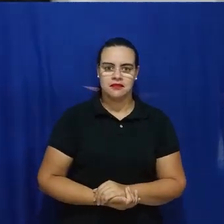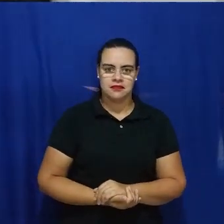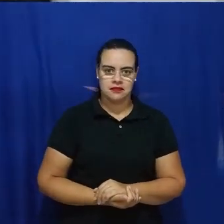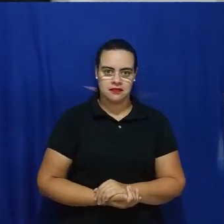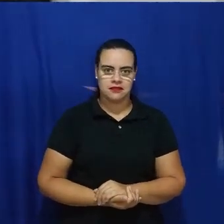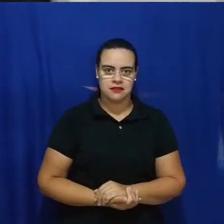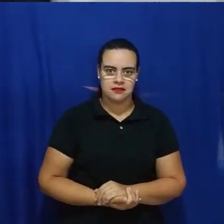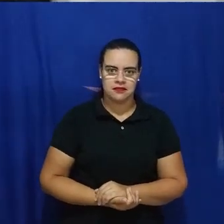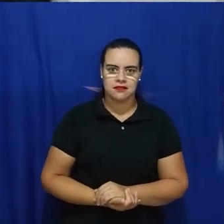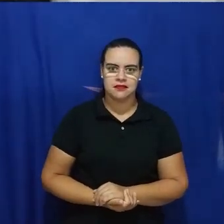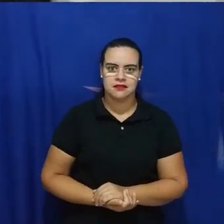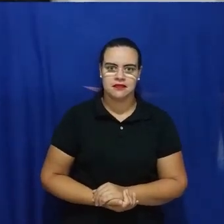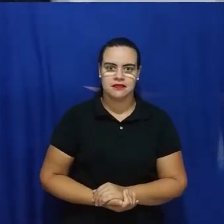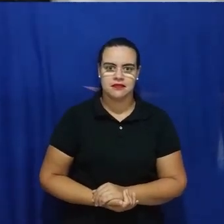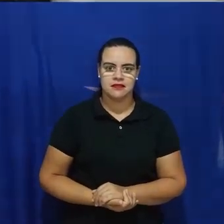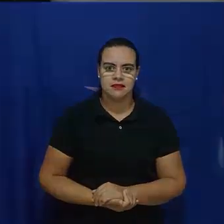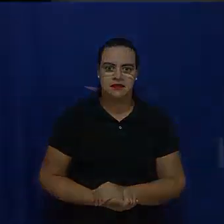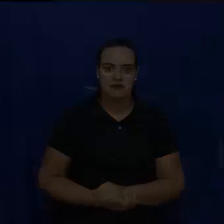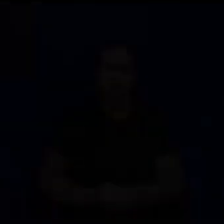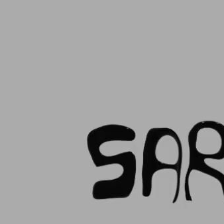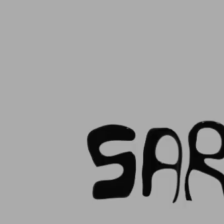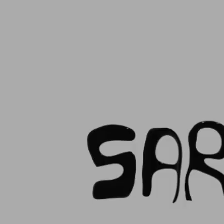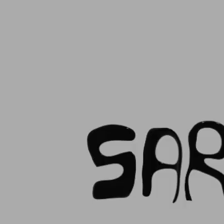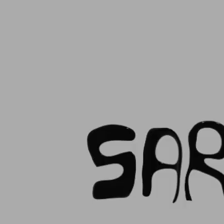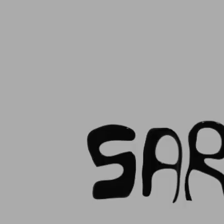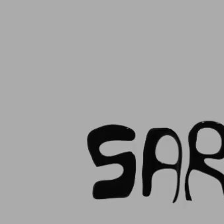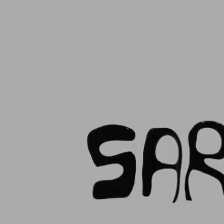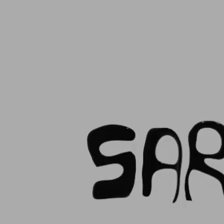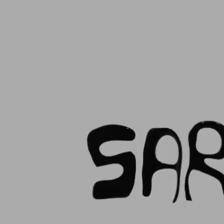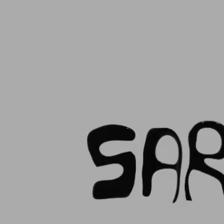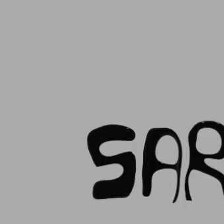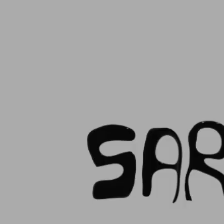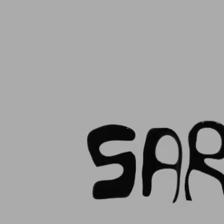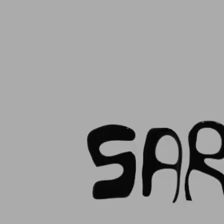há.